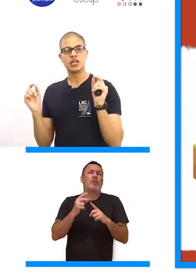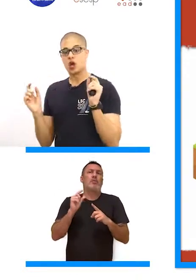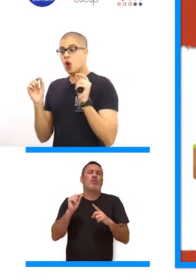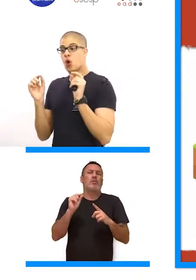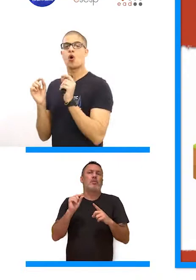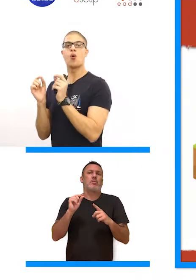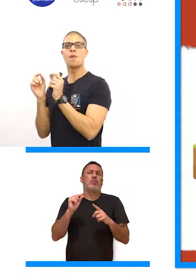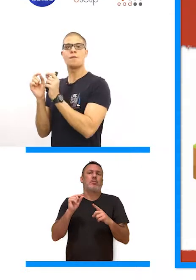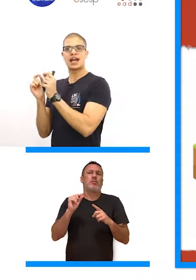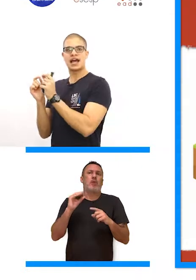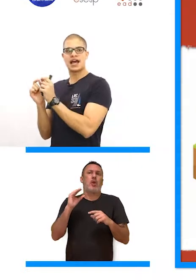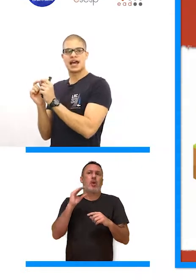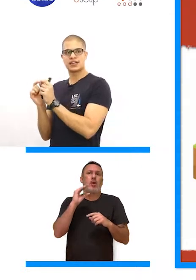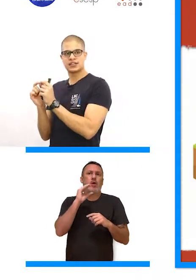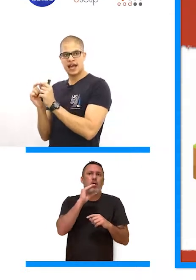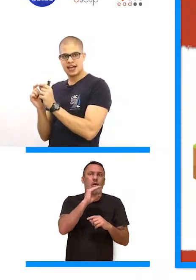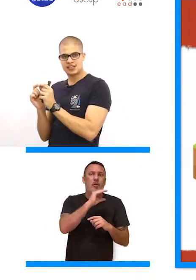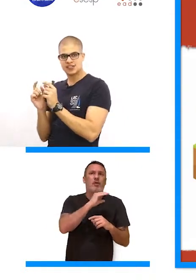Claro que,